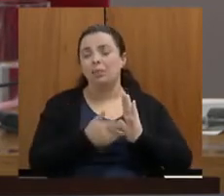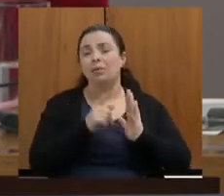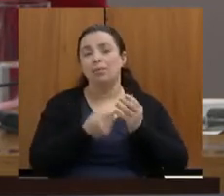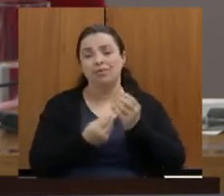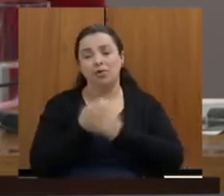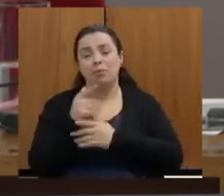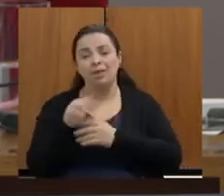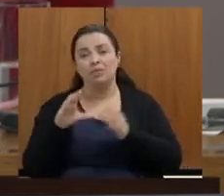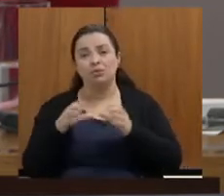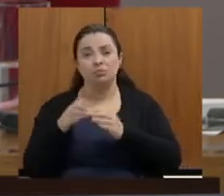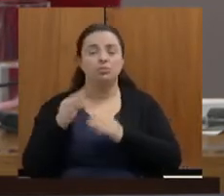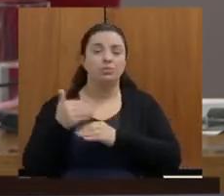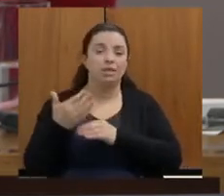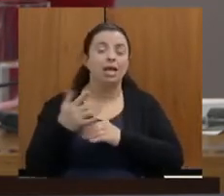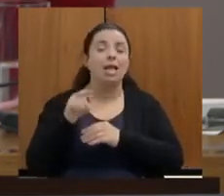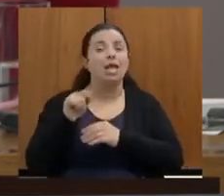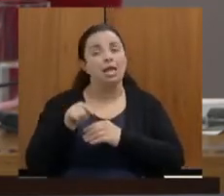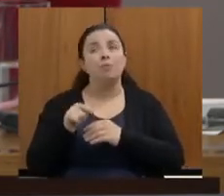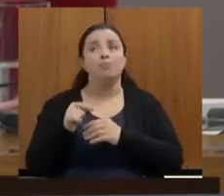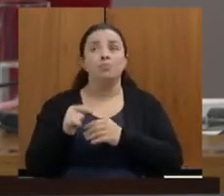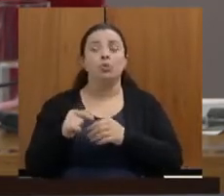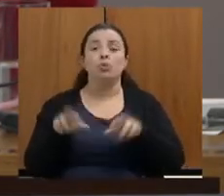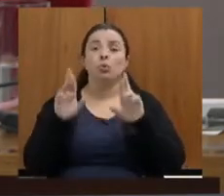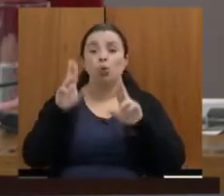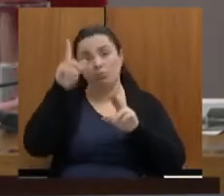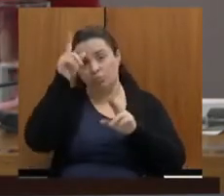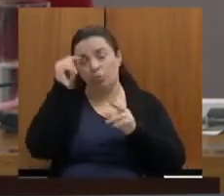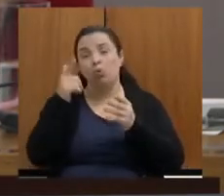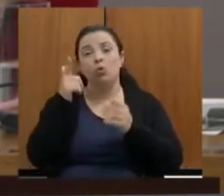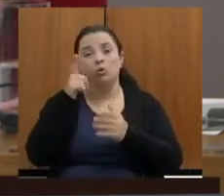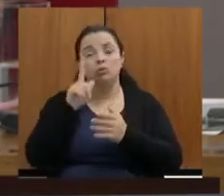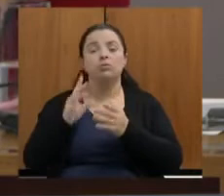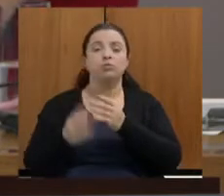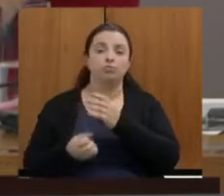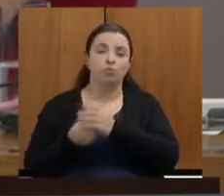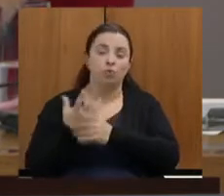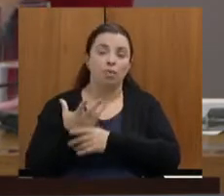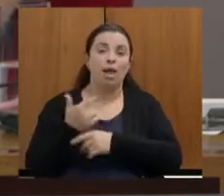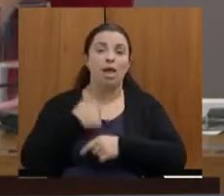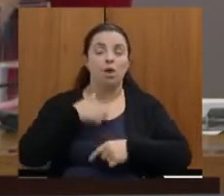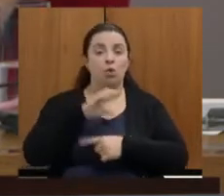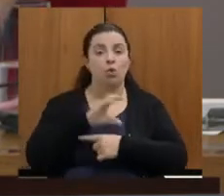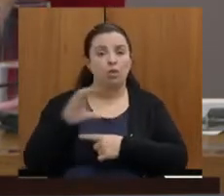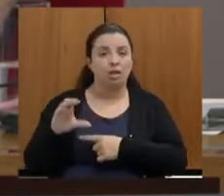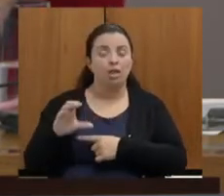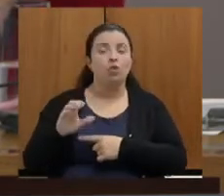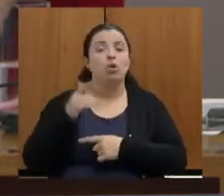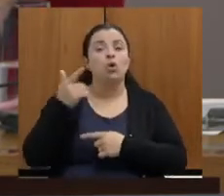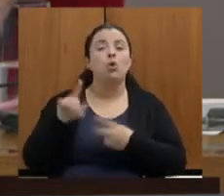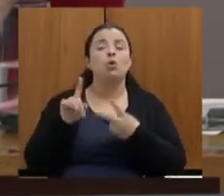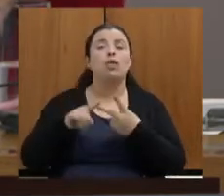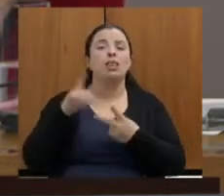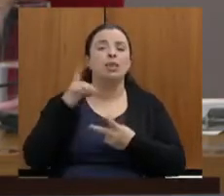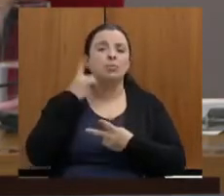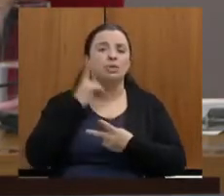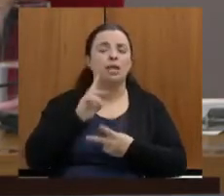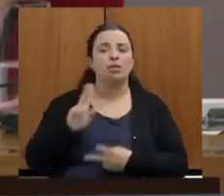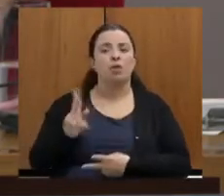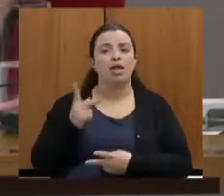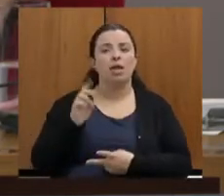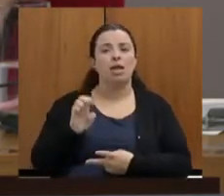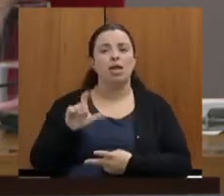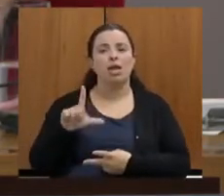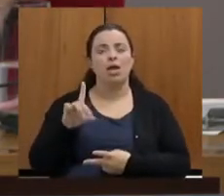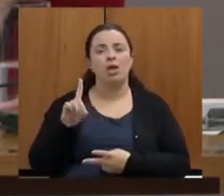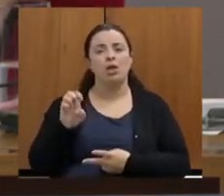finalmente ela foi formada eu fiquei com coordenador e o deputado Helder Salomão que é do espírito santo também no